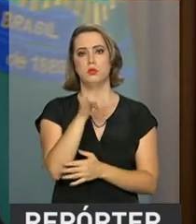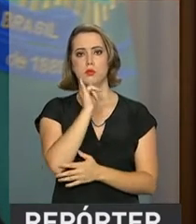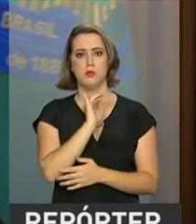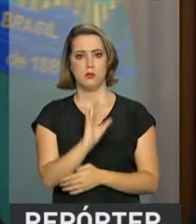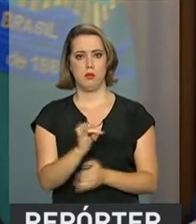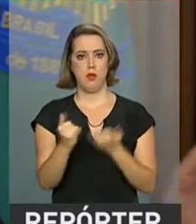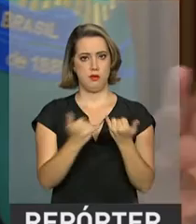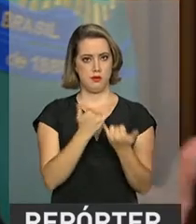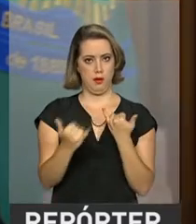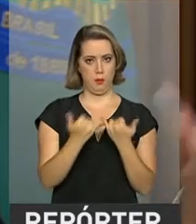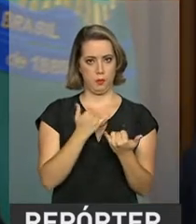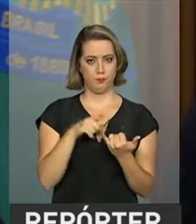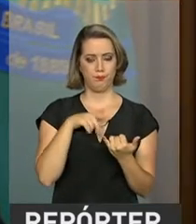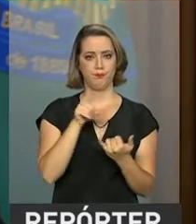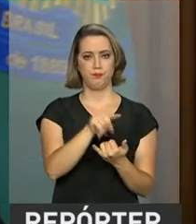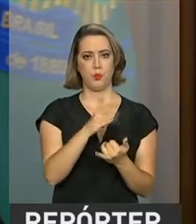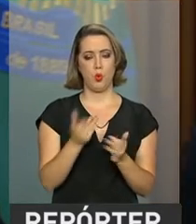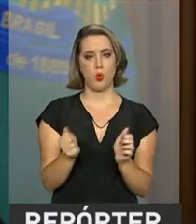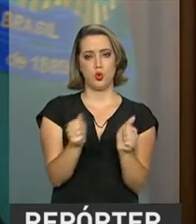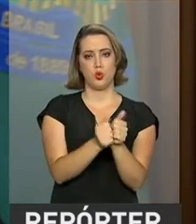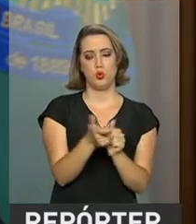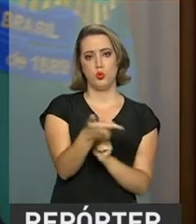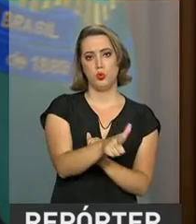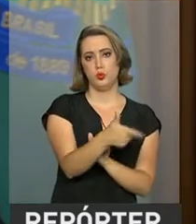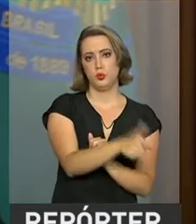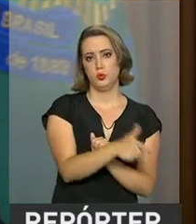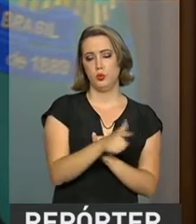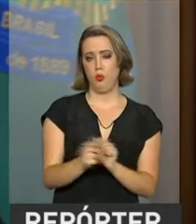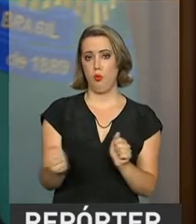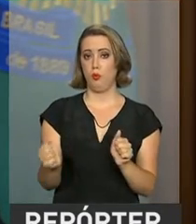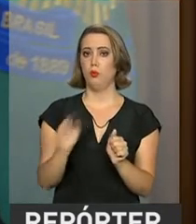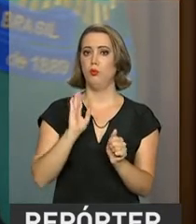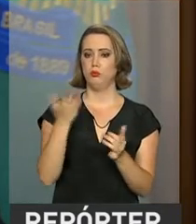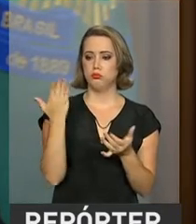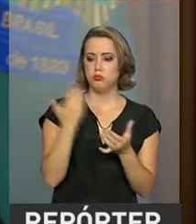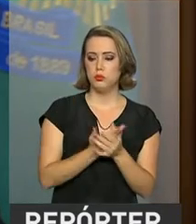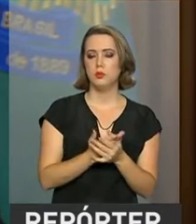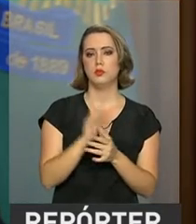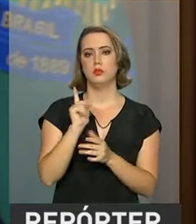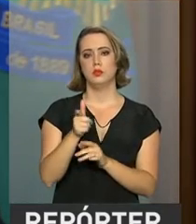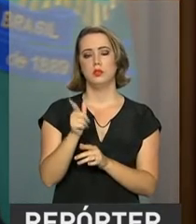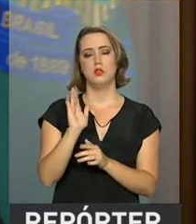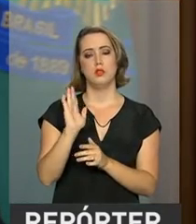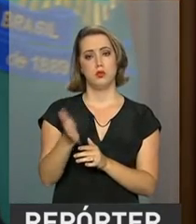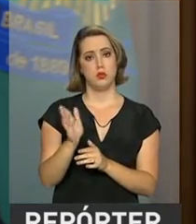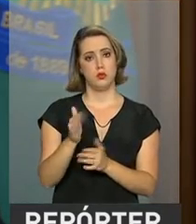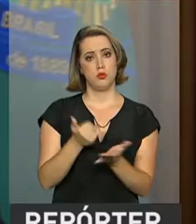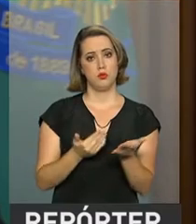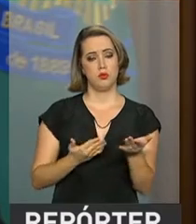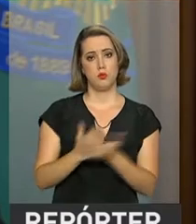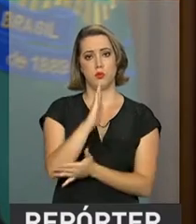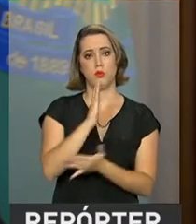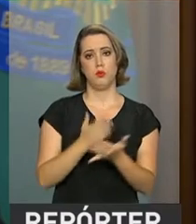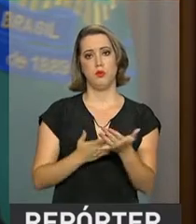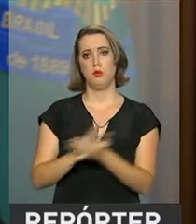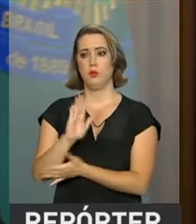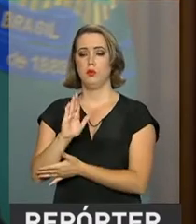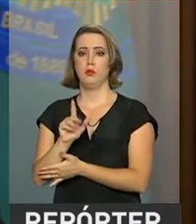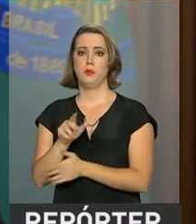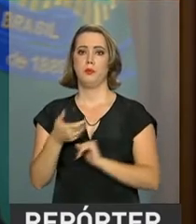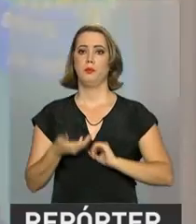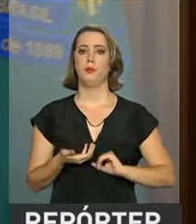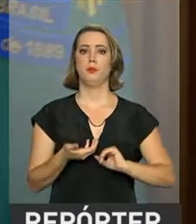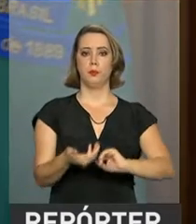juntamente com outras medidas já em andamento e aprovadas ou em aprovação pelo